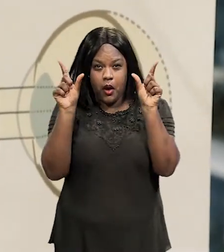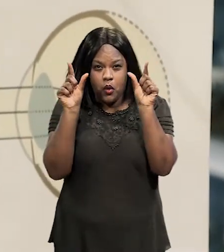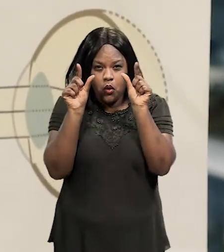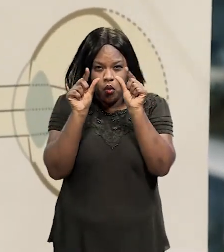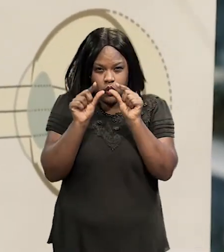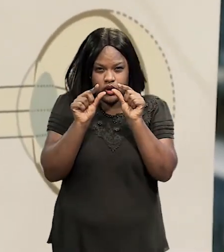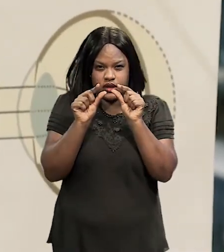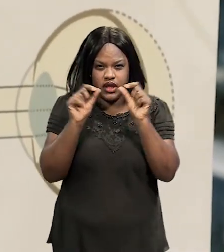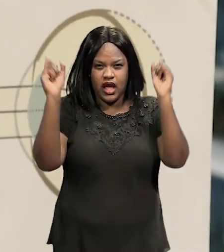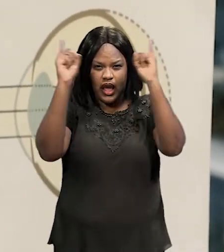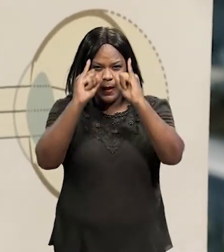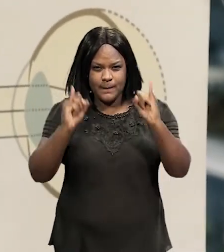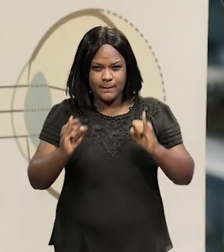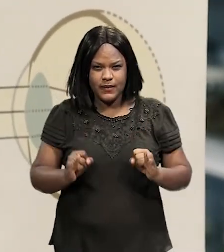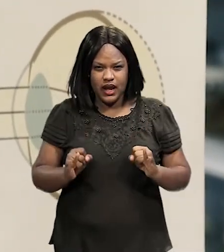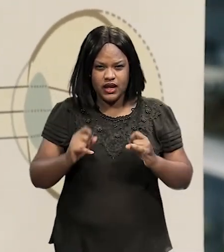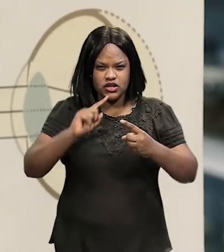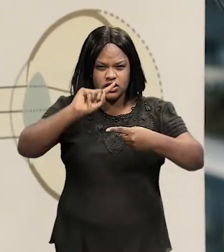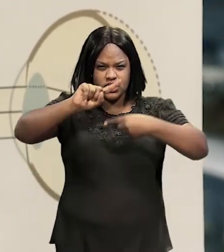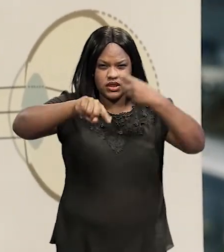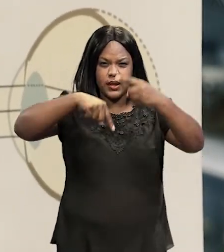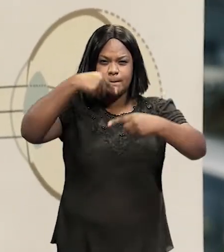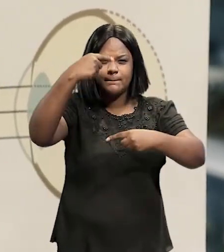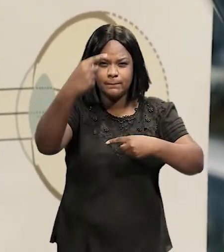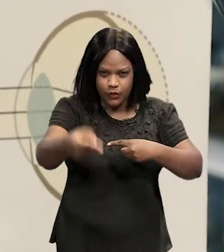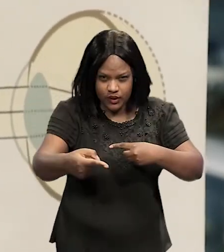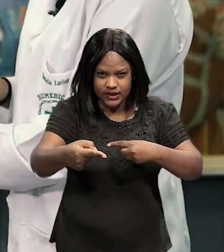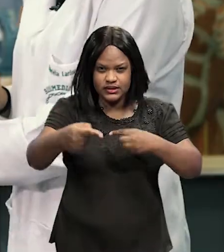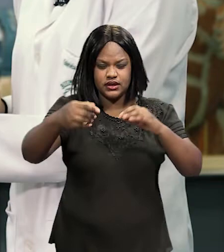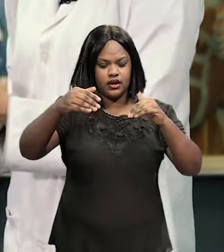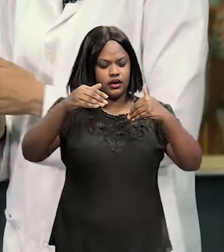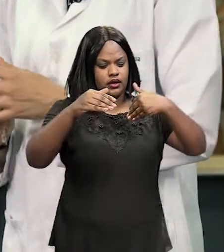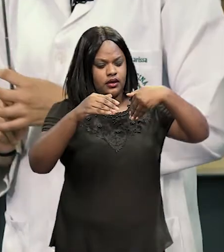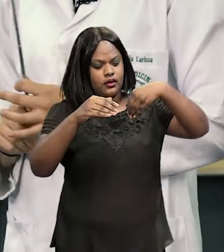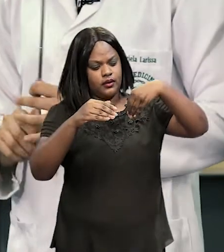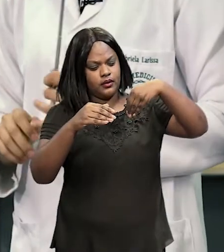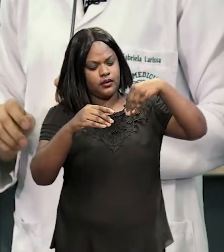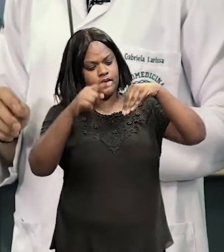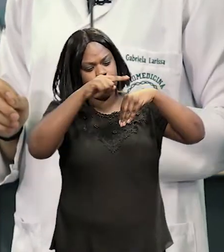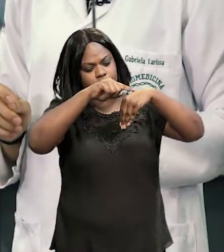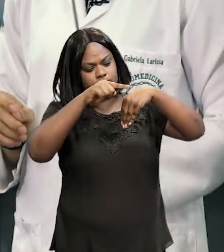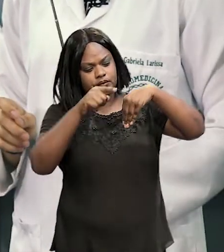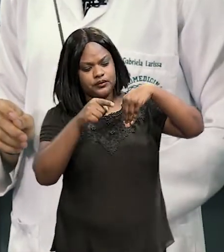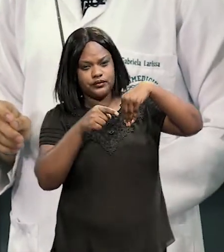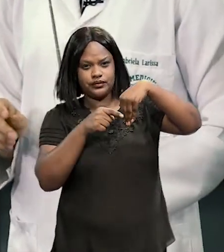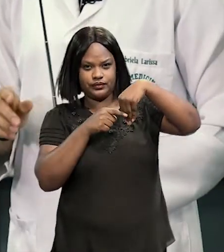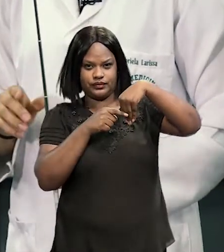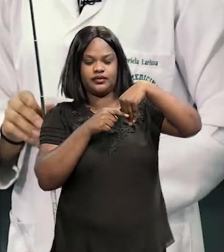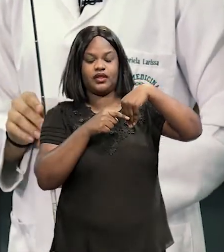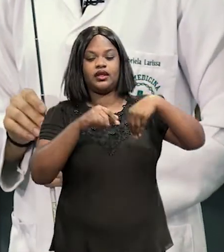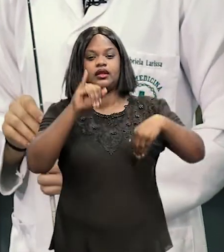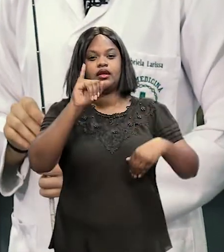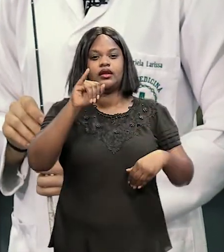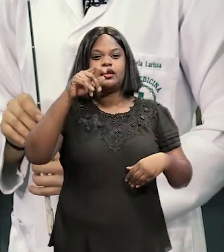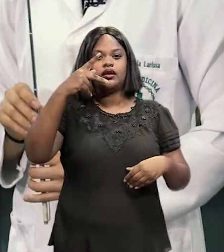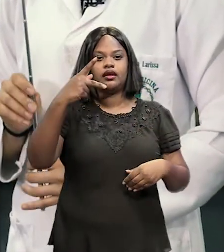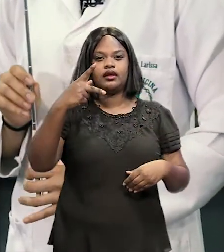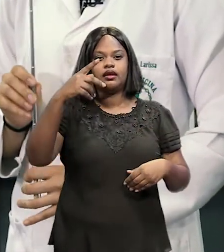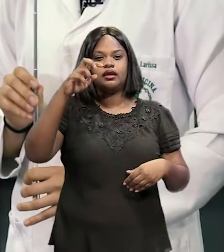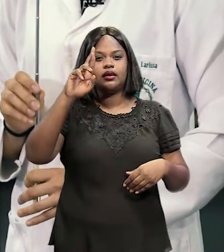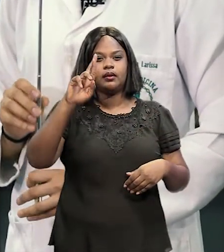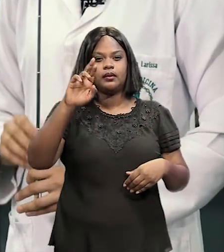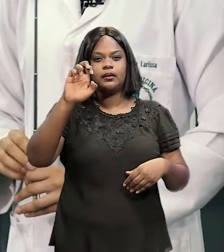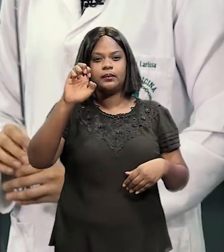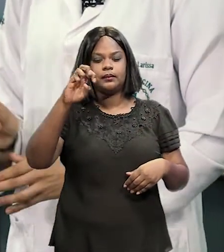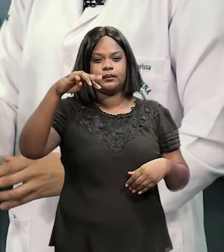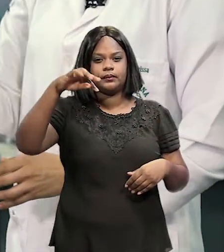pode acontecer que a imagem seja formada depois da retina, caracterizando a hipermetropia, que é uma condição onde